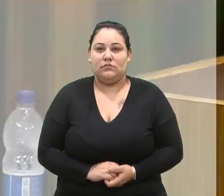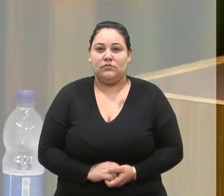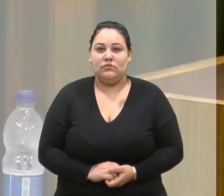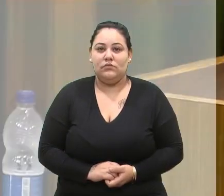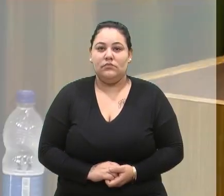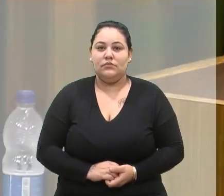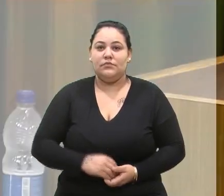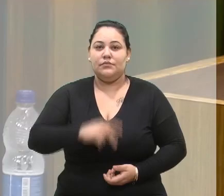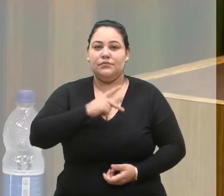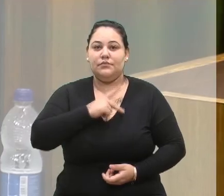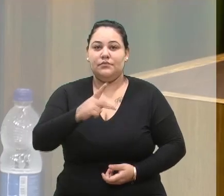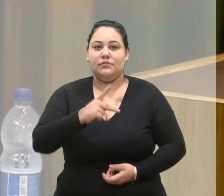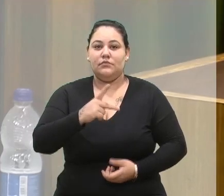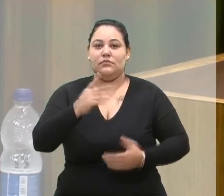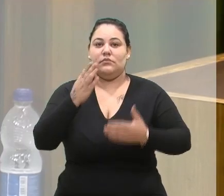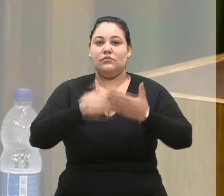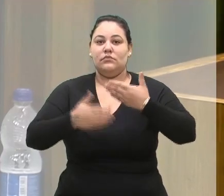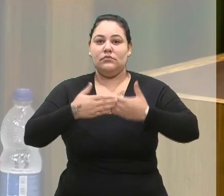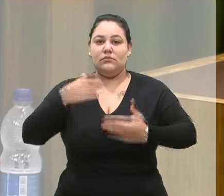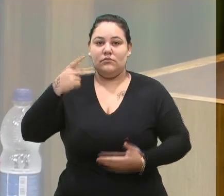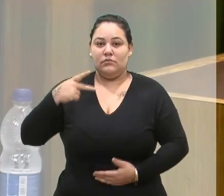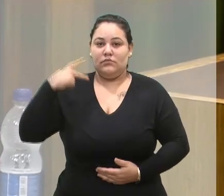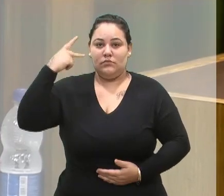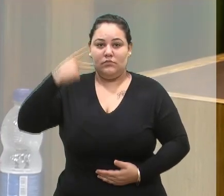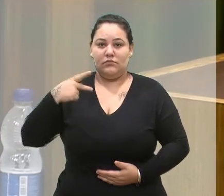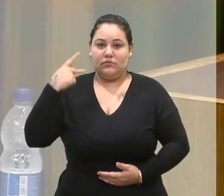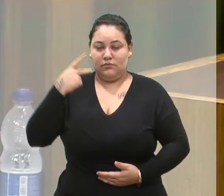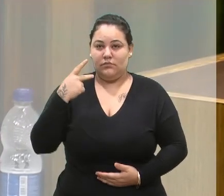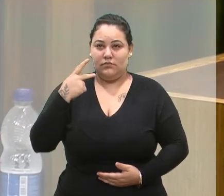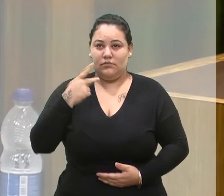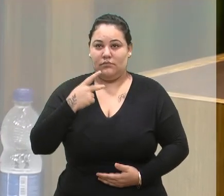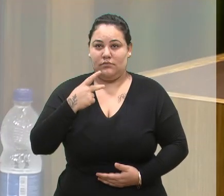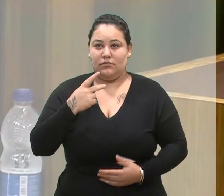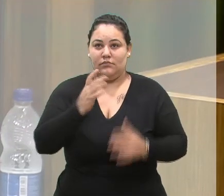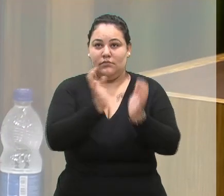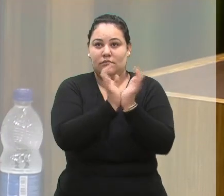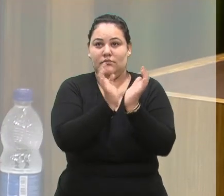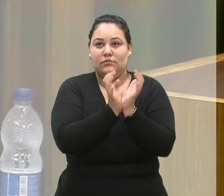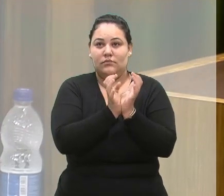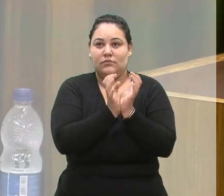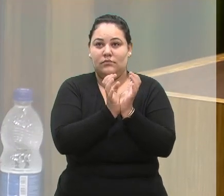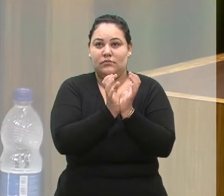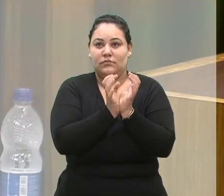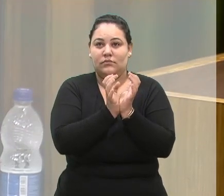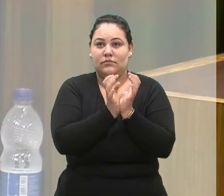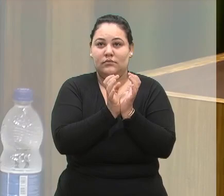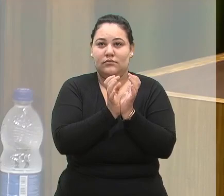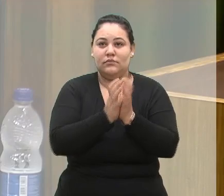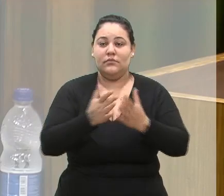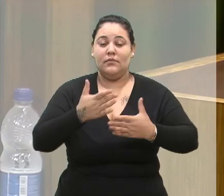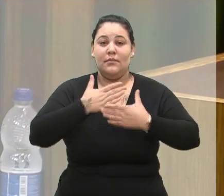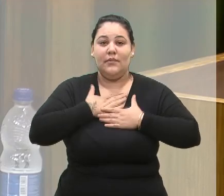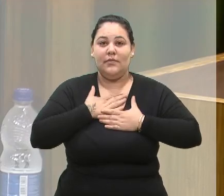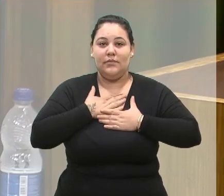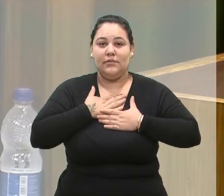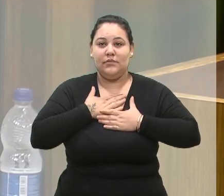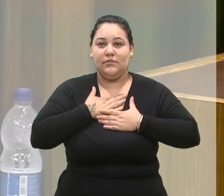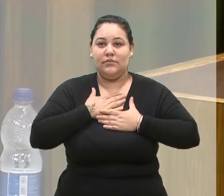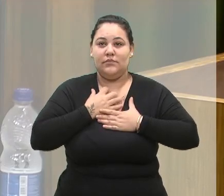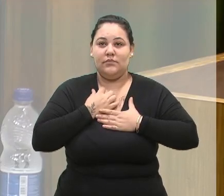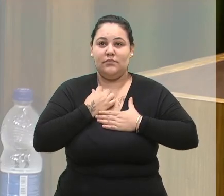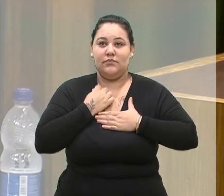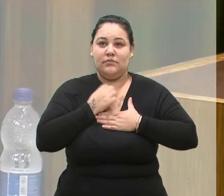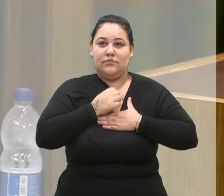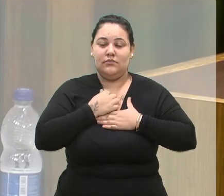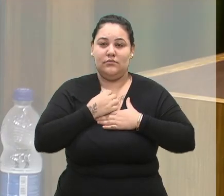Senhora presidente, senhoras e senhores vereadores, nobres colegas, para mim é uma honra estar aqui